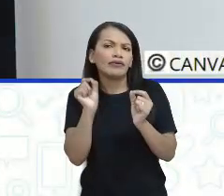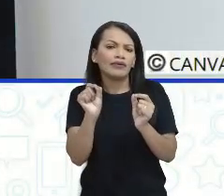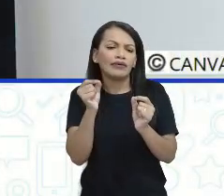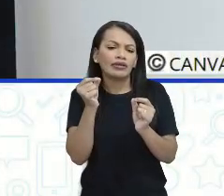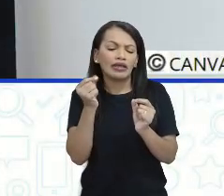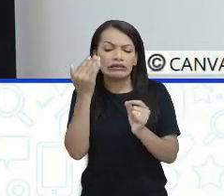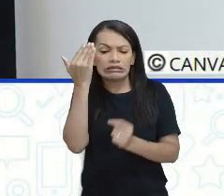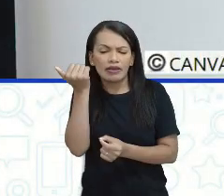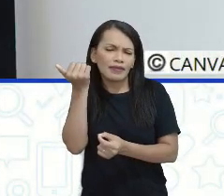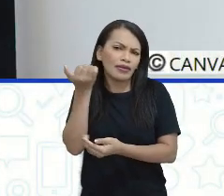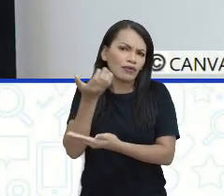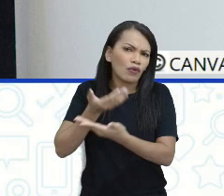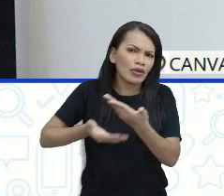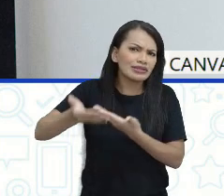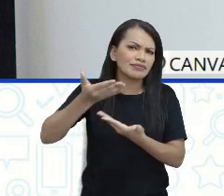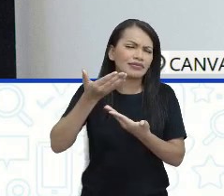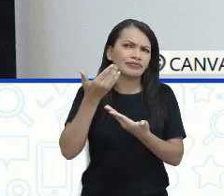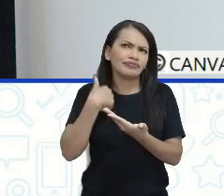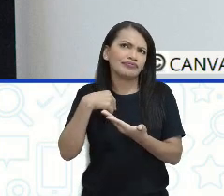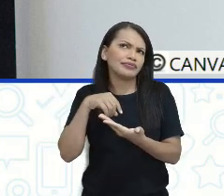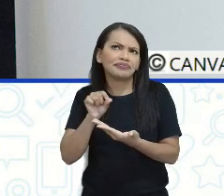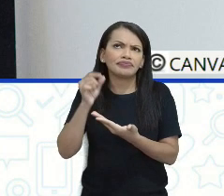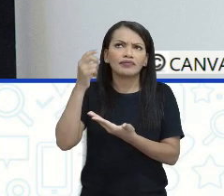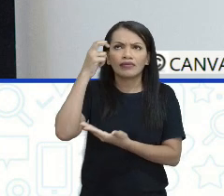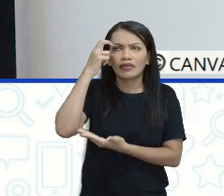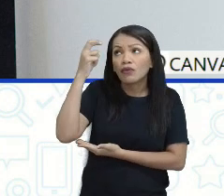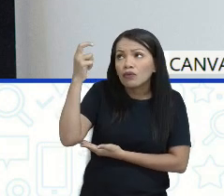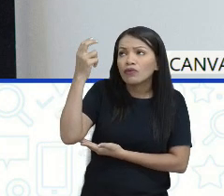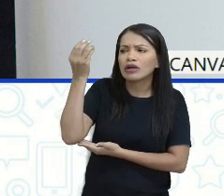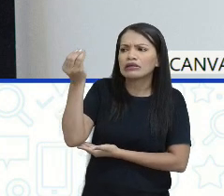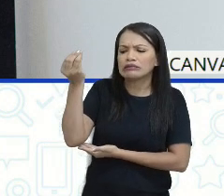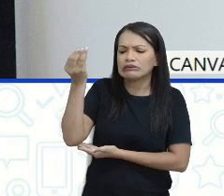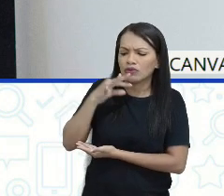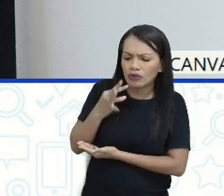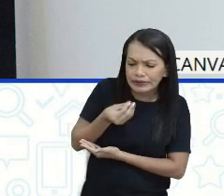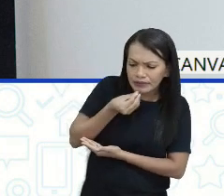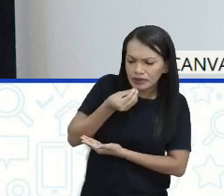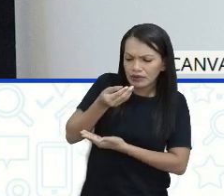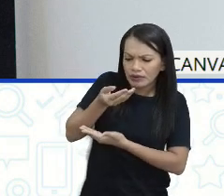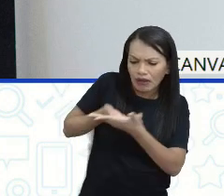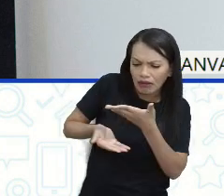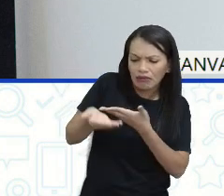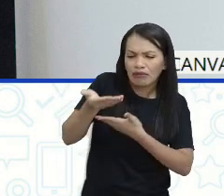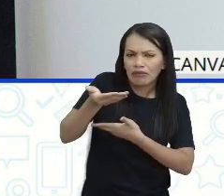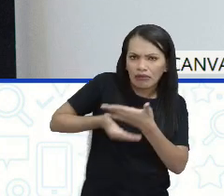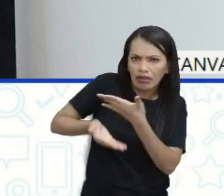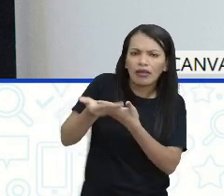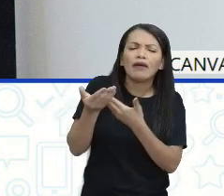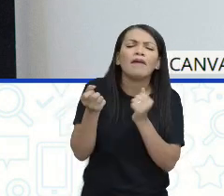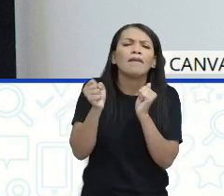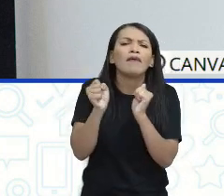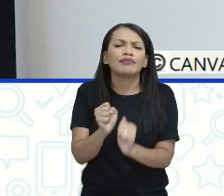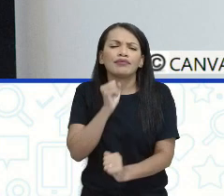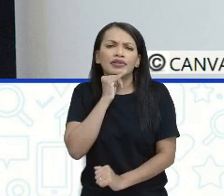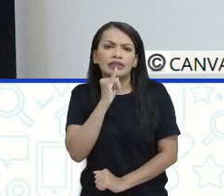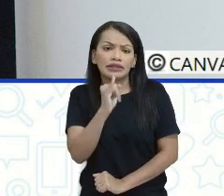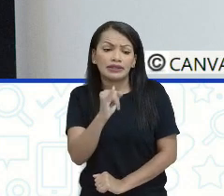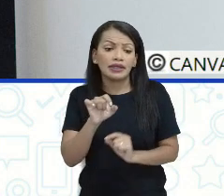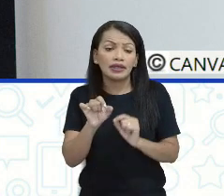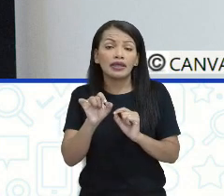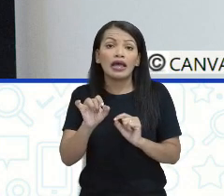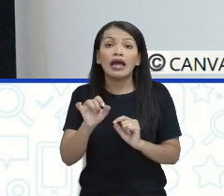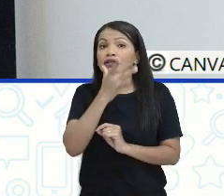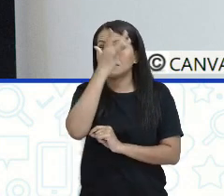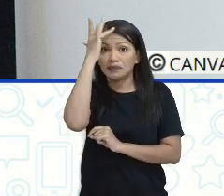de saberes entre os envolvidos com o ato comunicativo. Podemos afirmar que o público, em geral, sabe